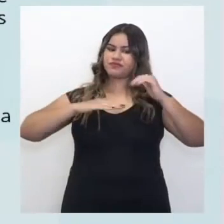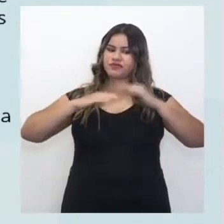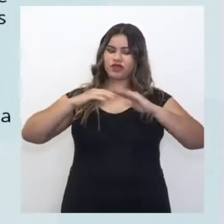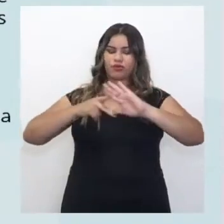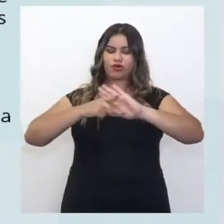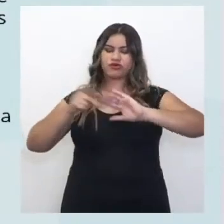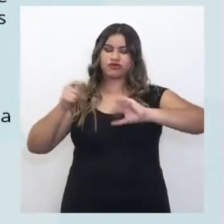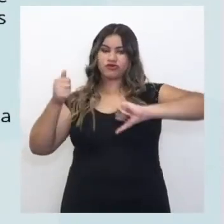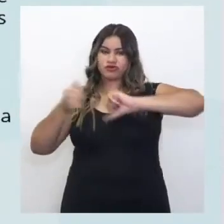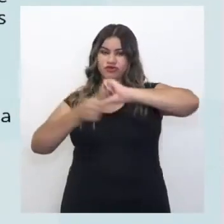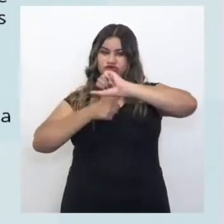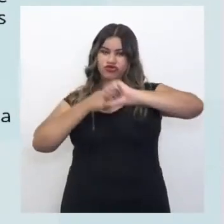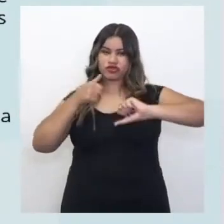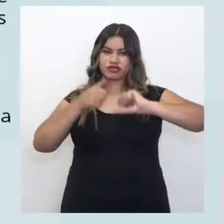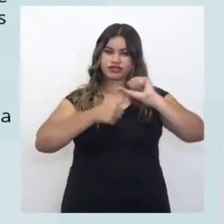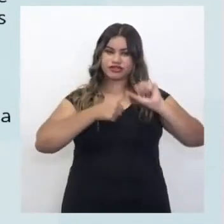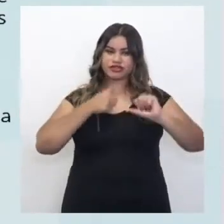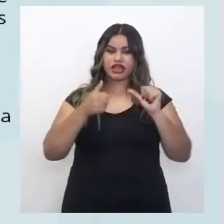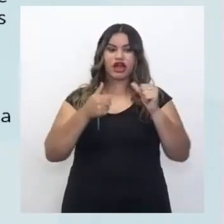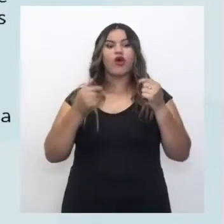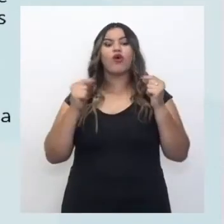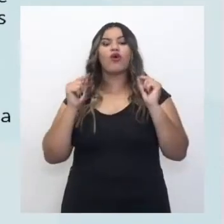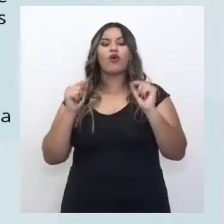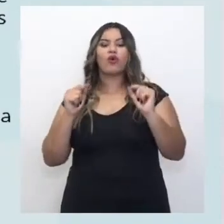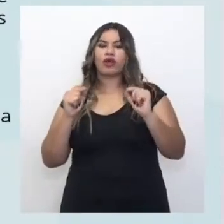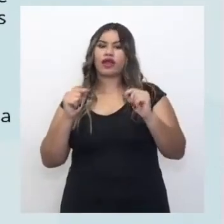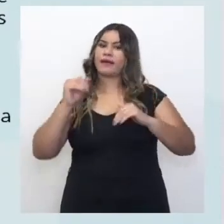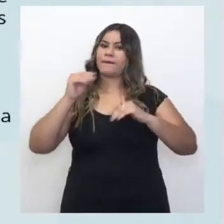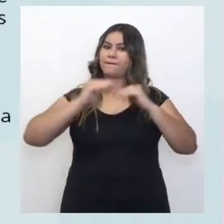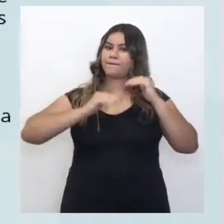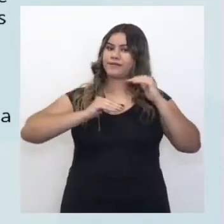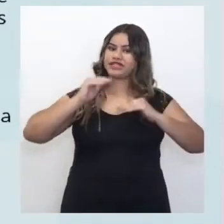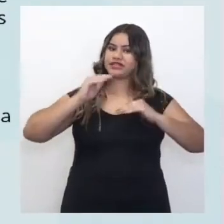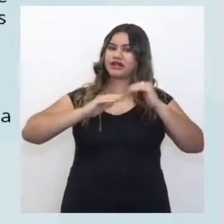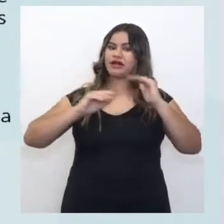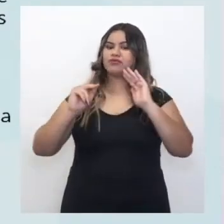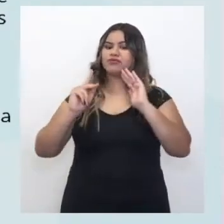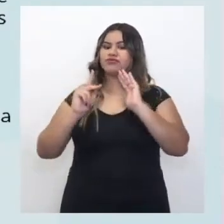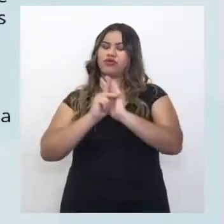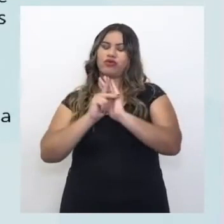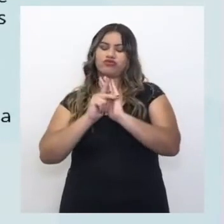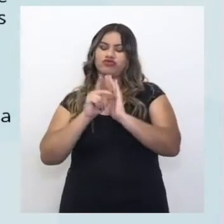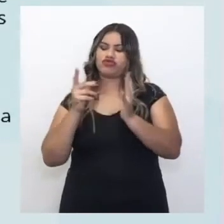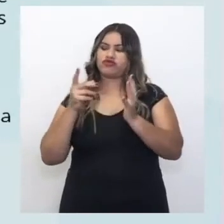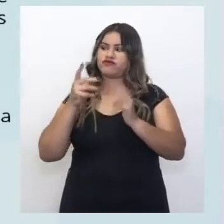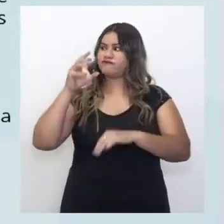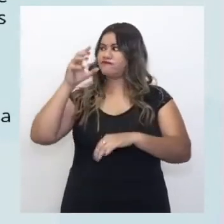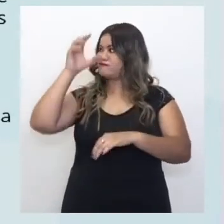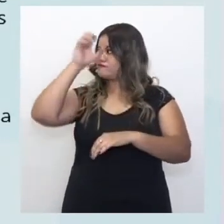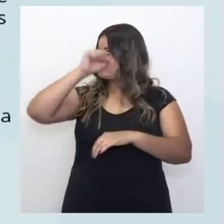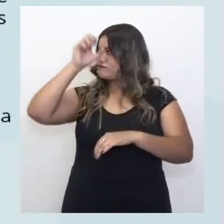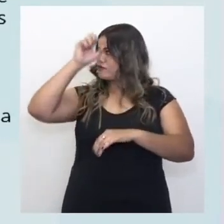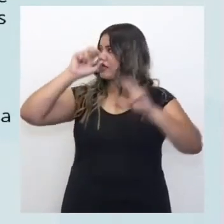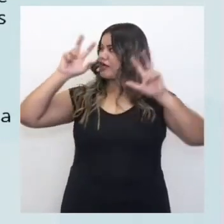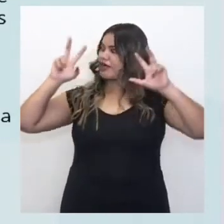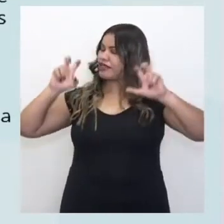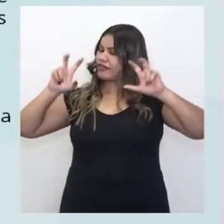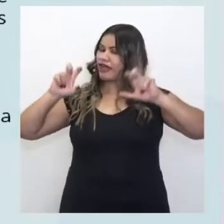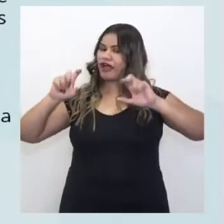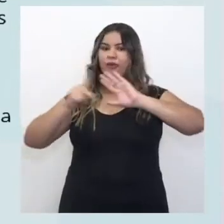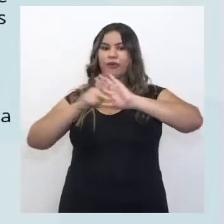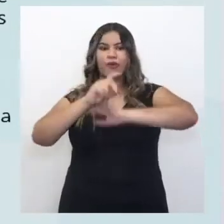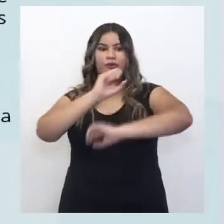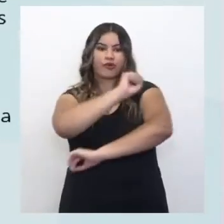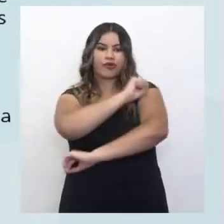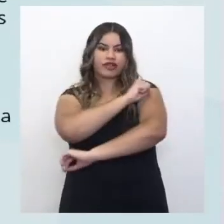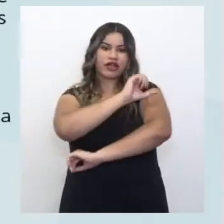transição. São essas habilidades que irão proporcionar aí a ligação de conhecimento temático entre o oitavo e o